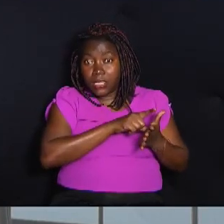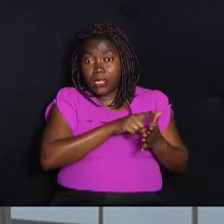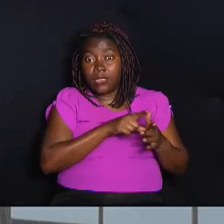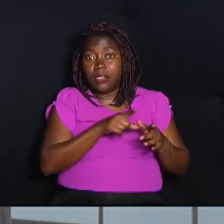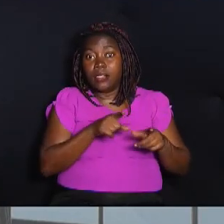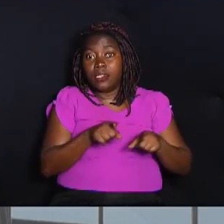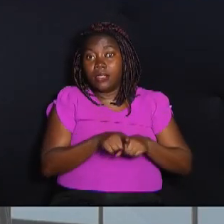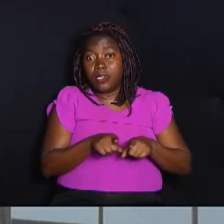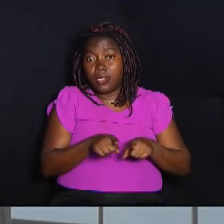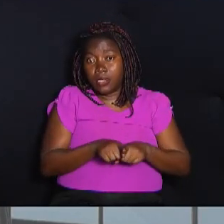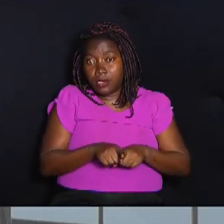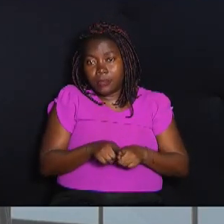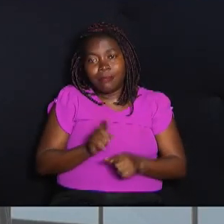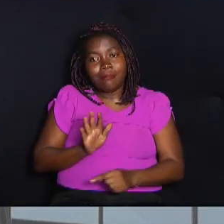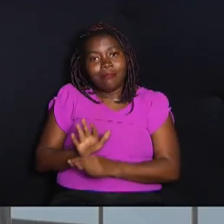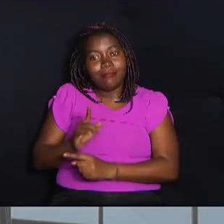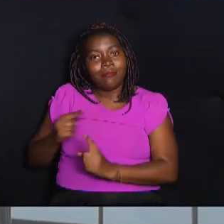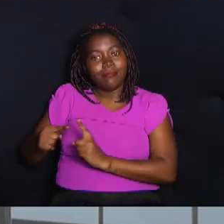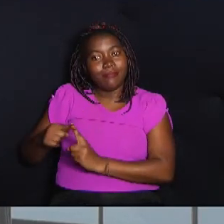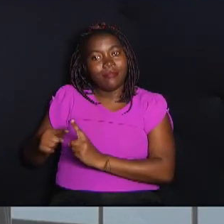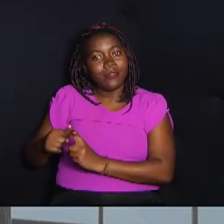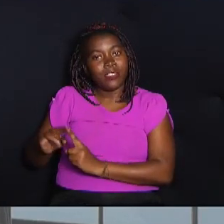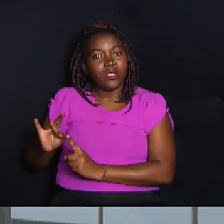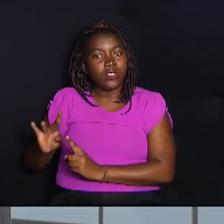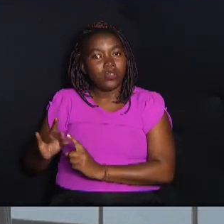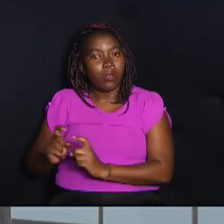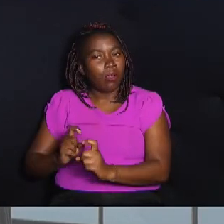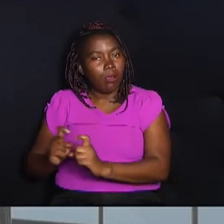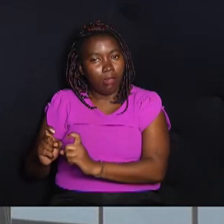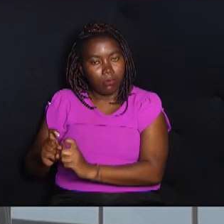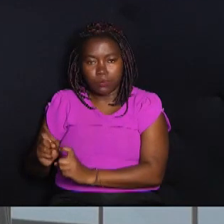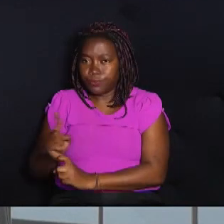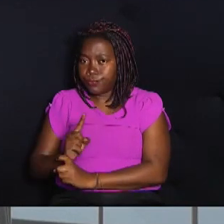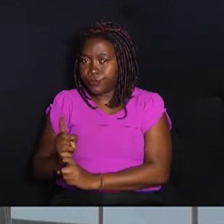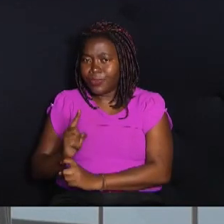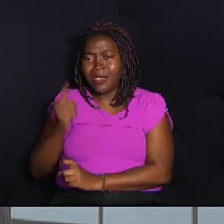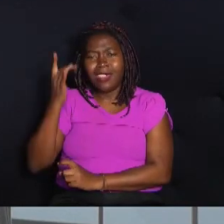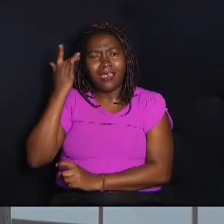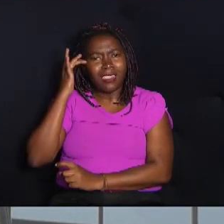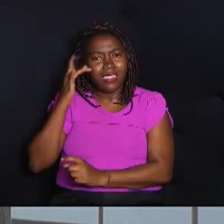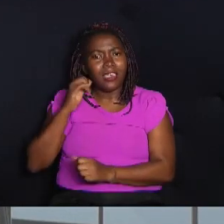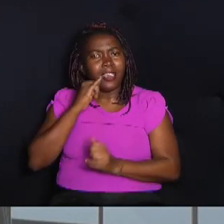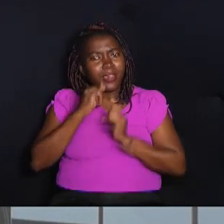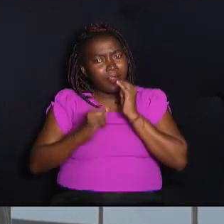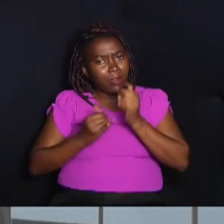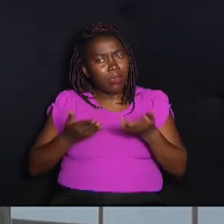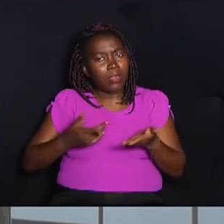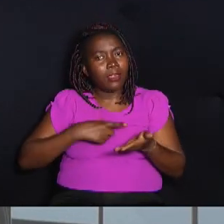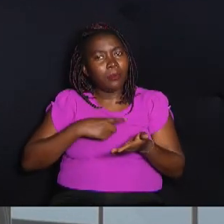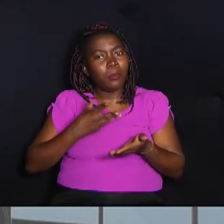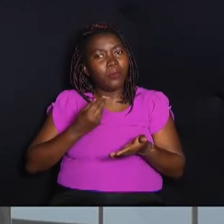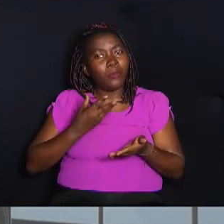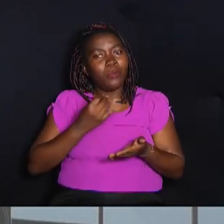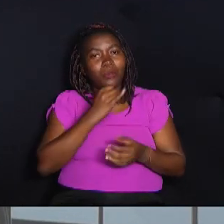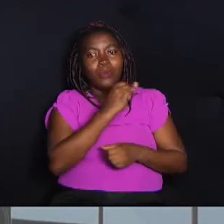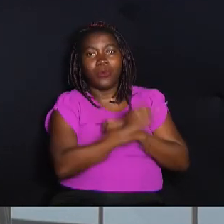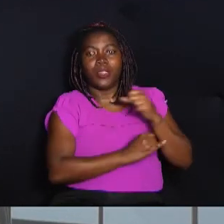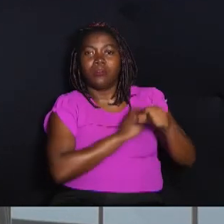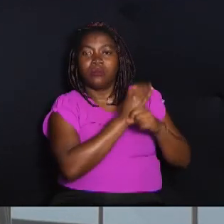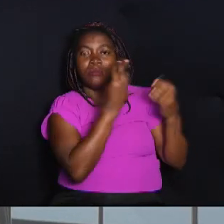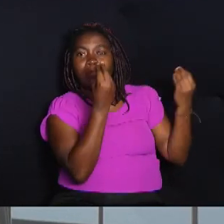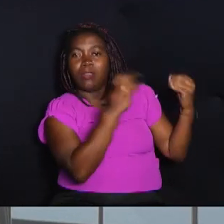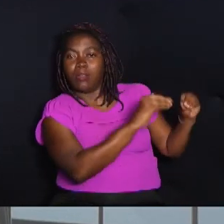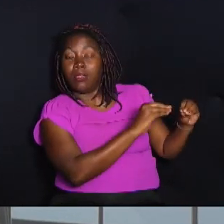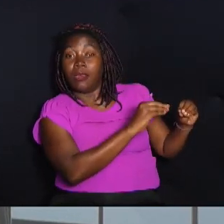E até favorecer não só a discussão, porque eu acho que assim, informações hoje a gente tem muito na internet. O problema